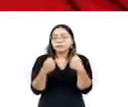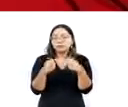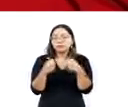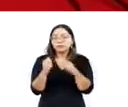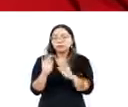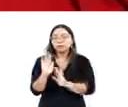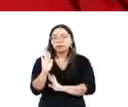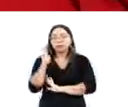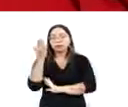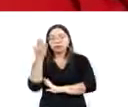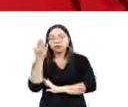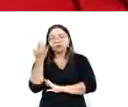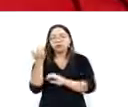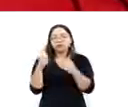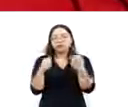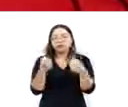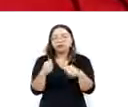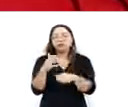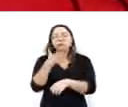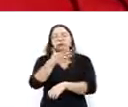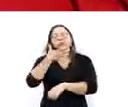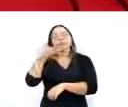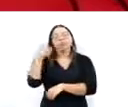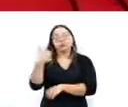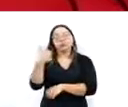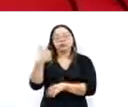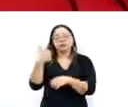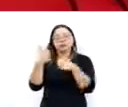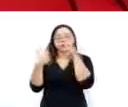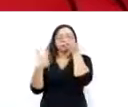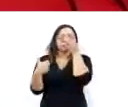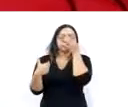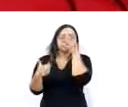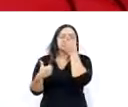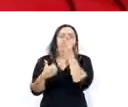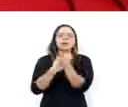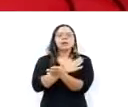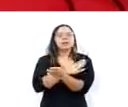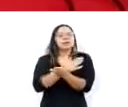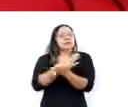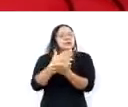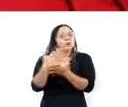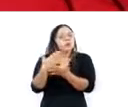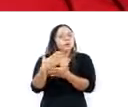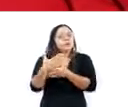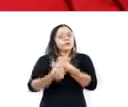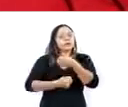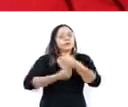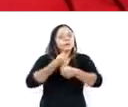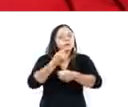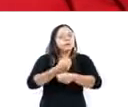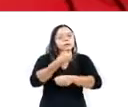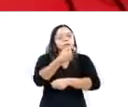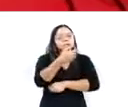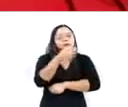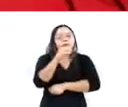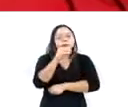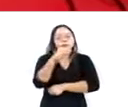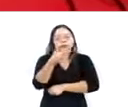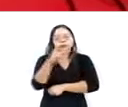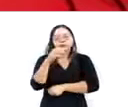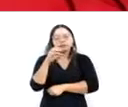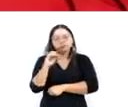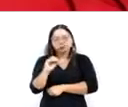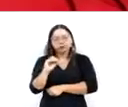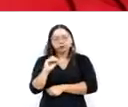de algumas ações, de algumas melhorias. E no início logo do ano letivo de